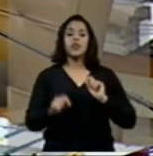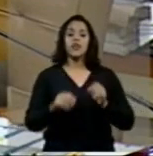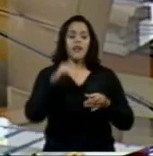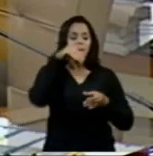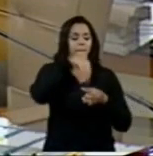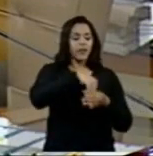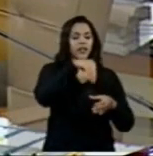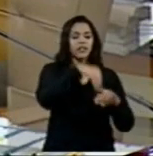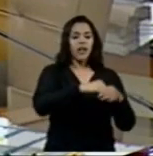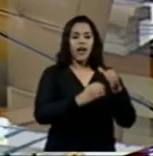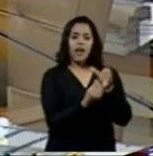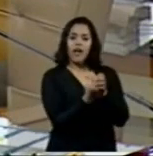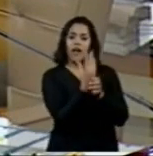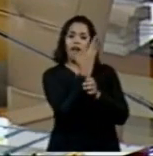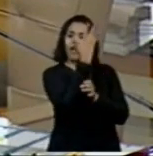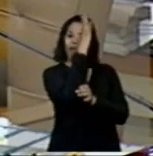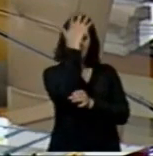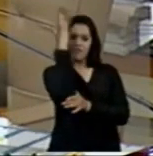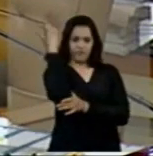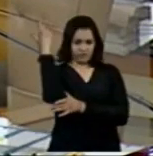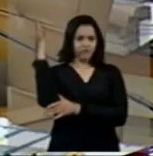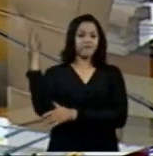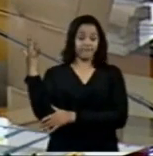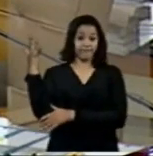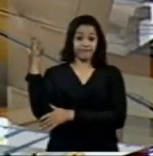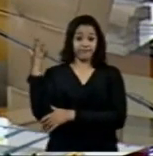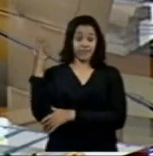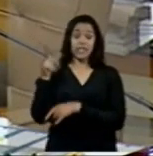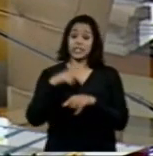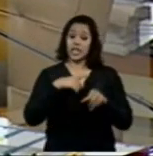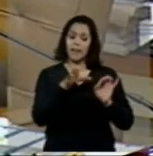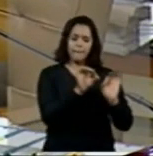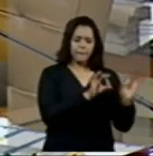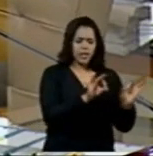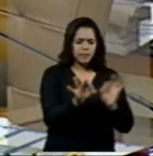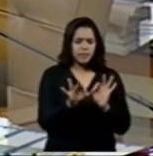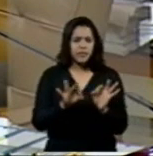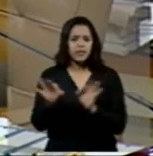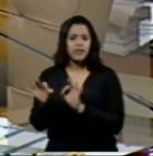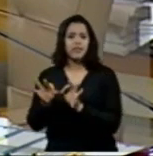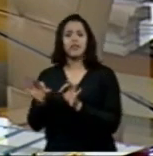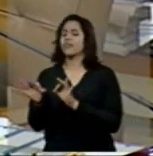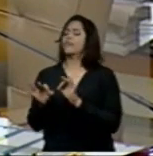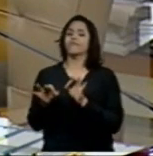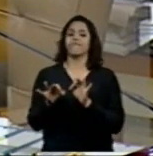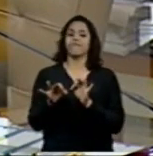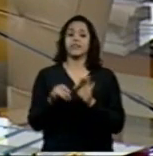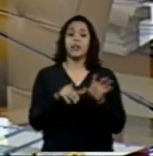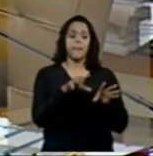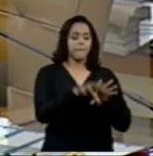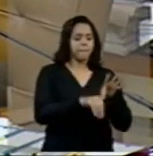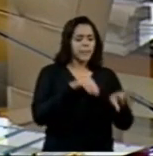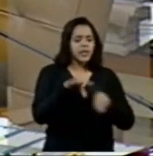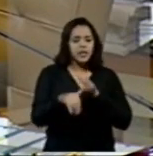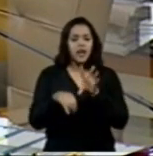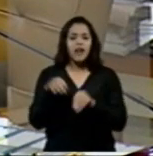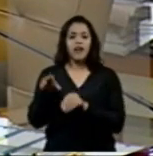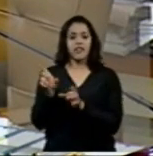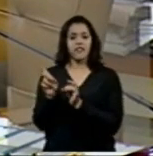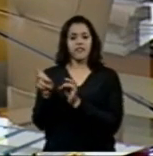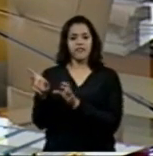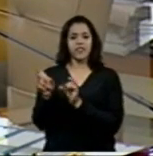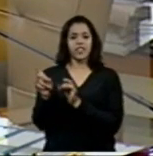florestamento e reflorestamento, além do preparo, beneficiamento e comercialização